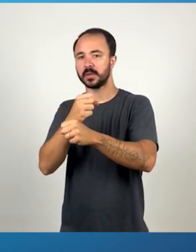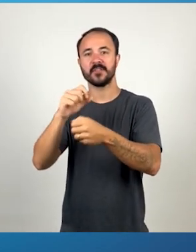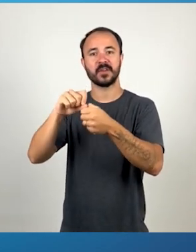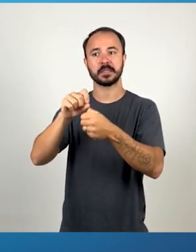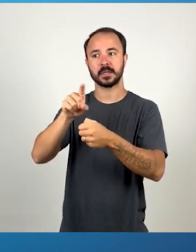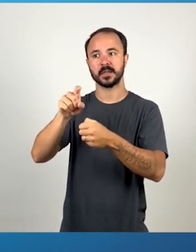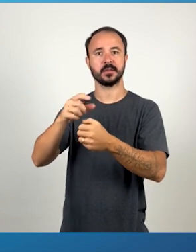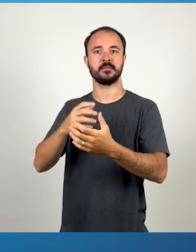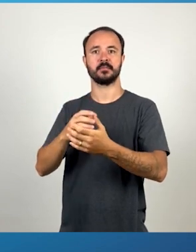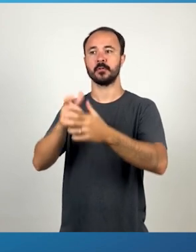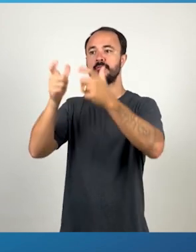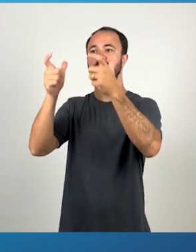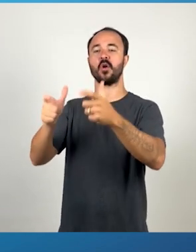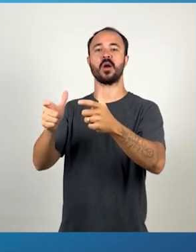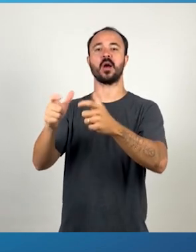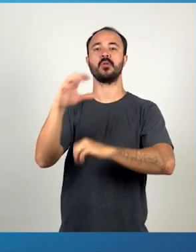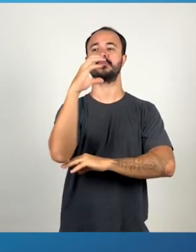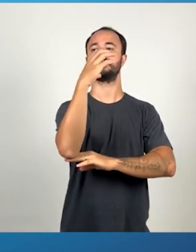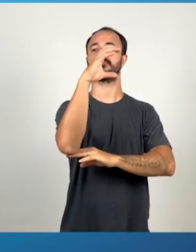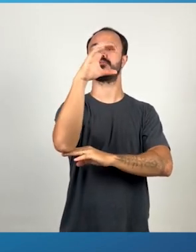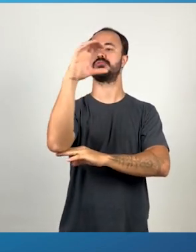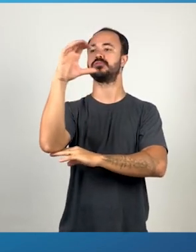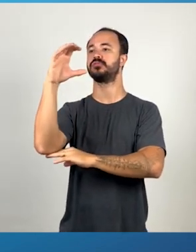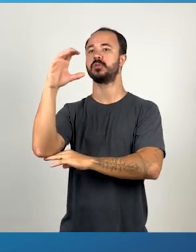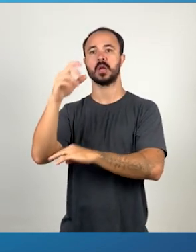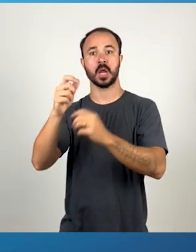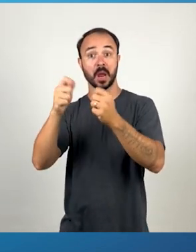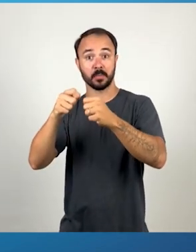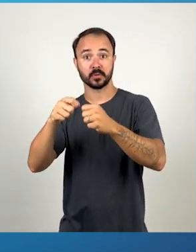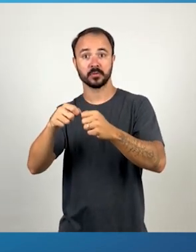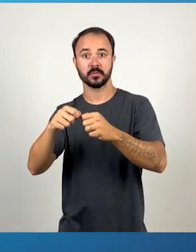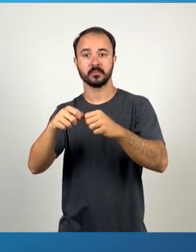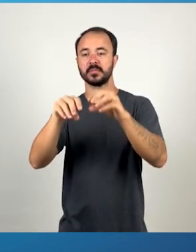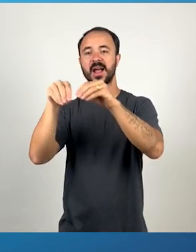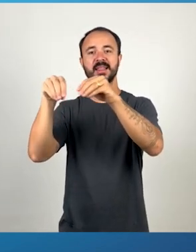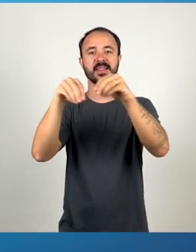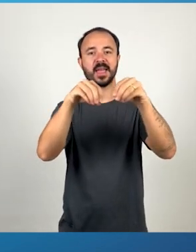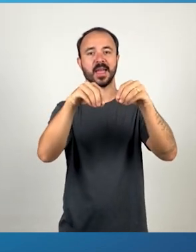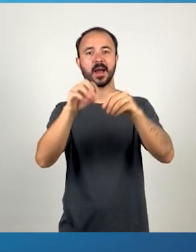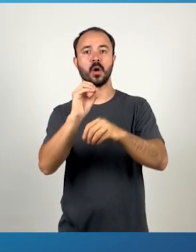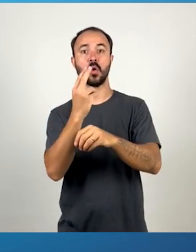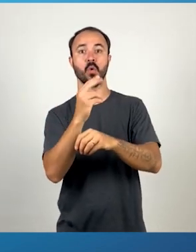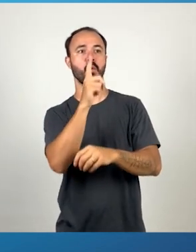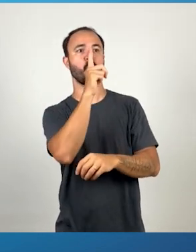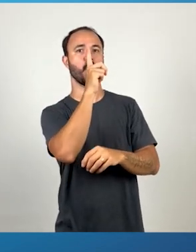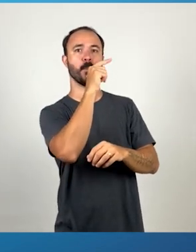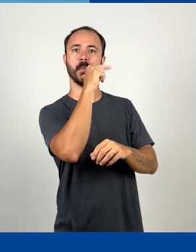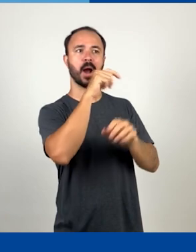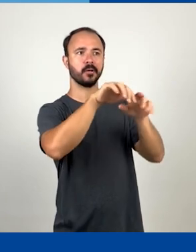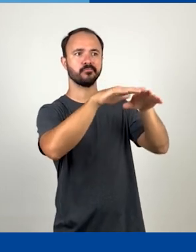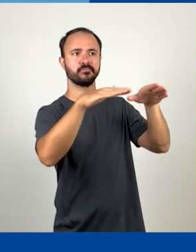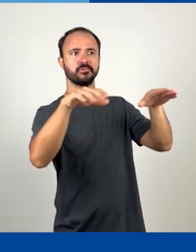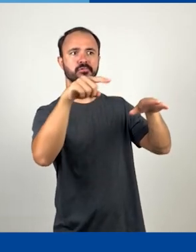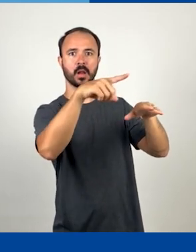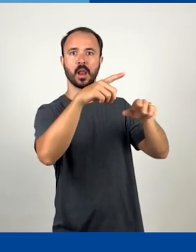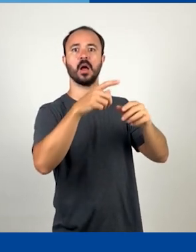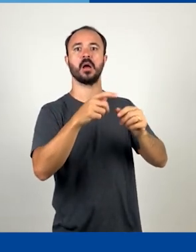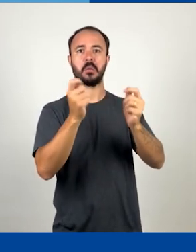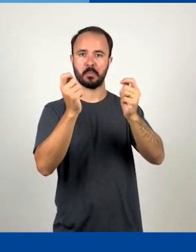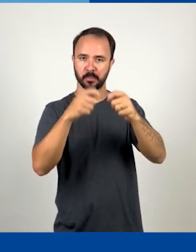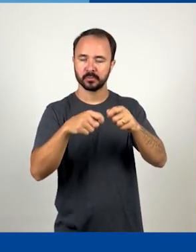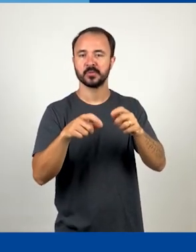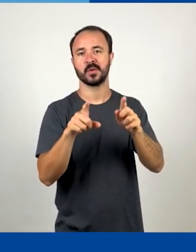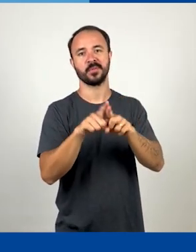mar. E o pré-requisito é que a área destinada à sua instalação ela apresente determinada frequência e velocidade